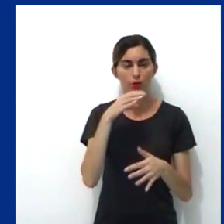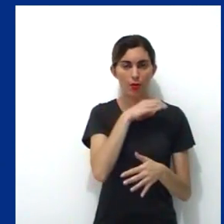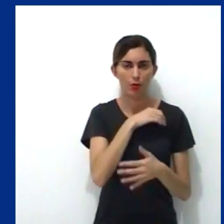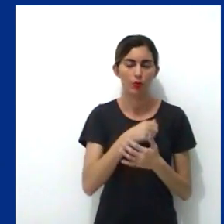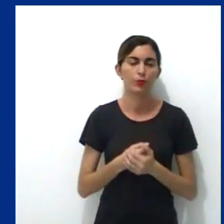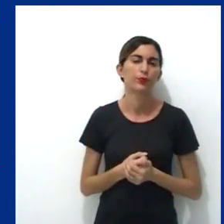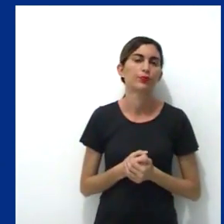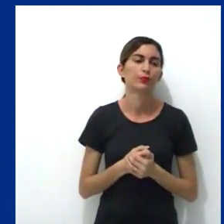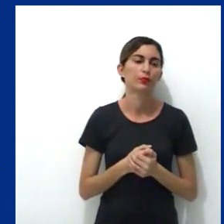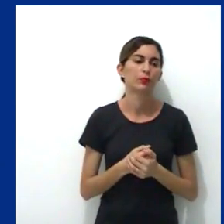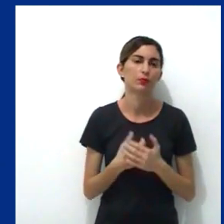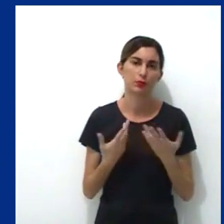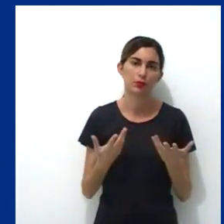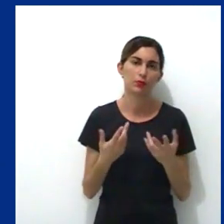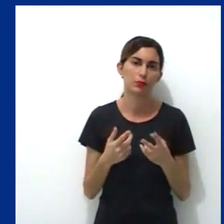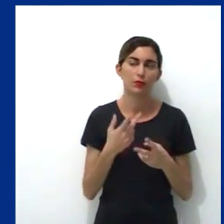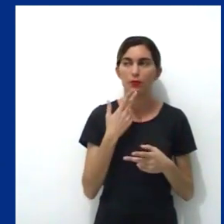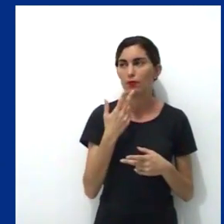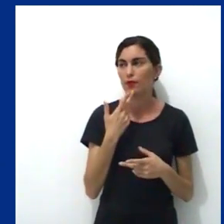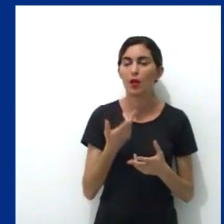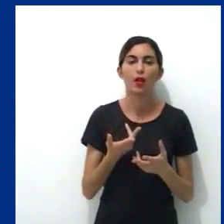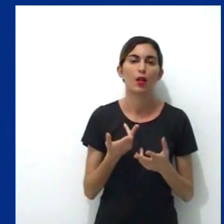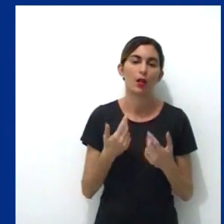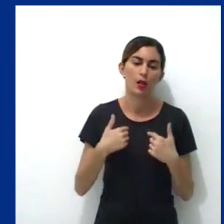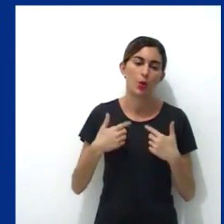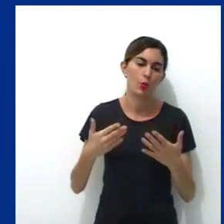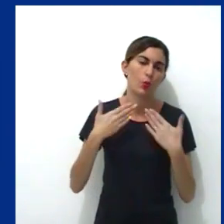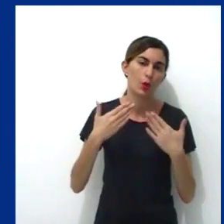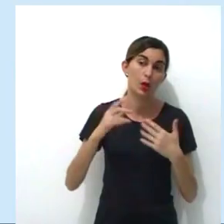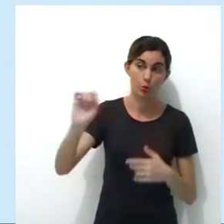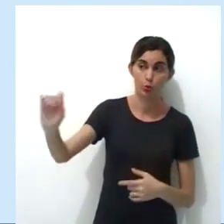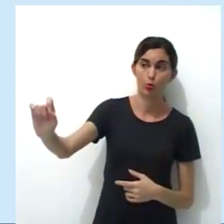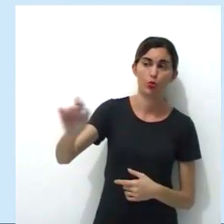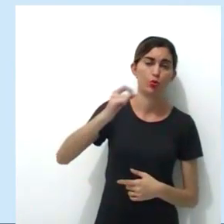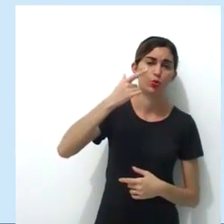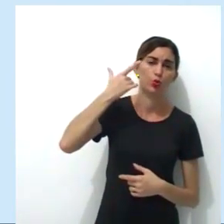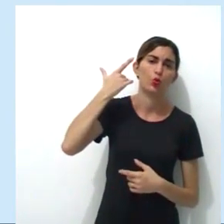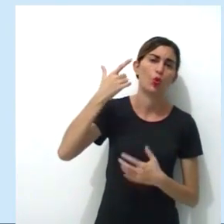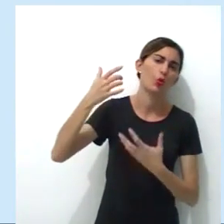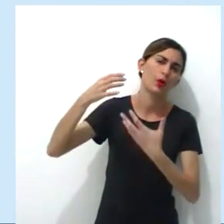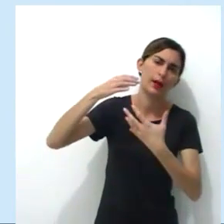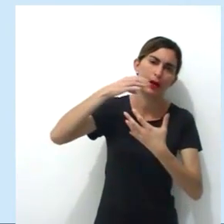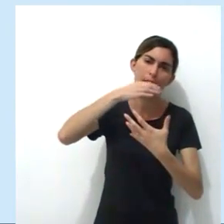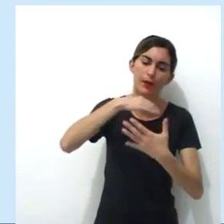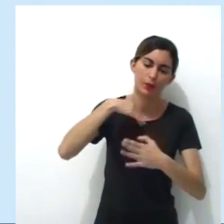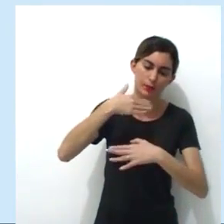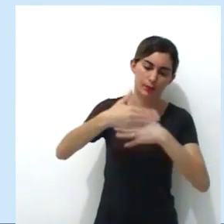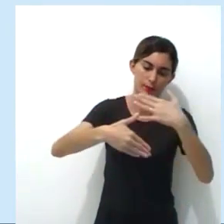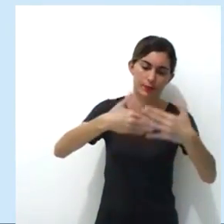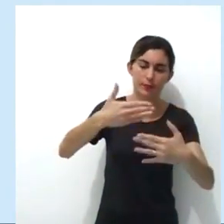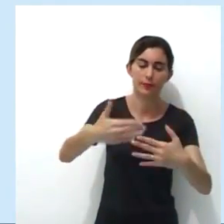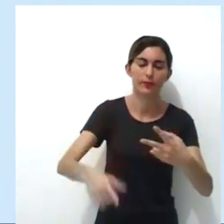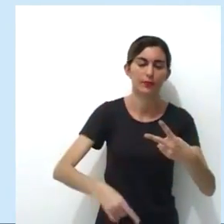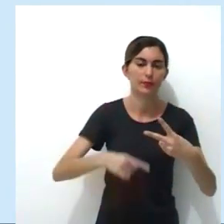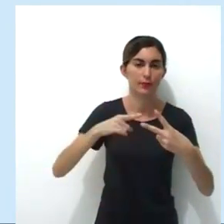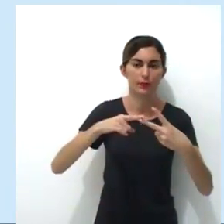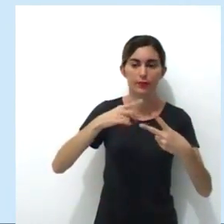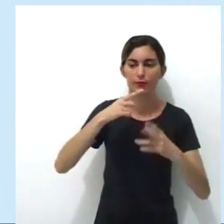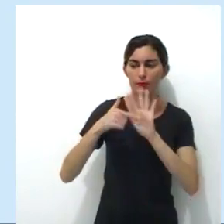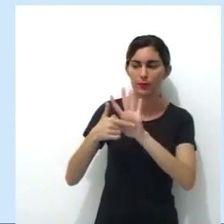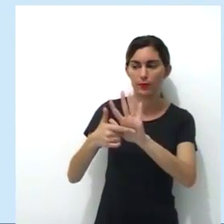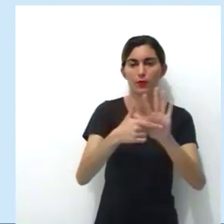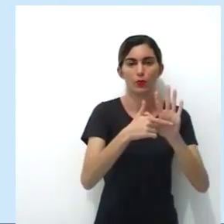pergunta. Quais são os processos de propagação de calor relacionados à fala dos personagens? Nós temos aí